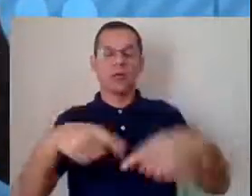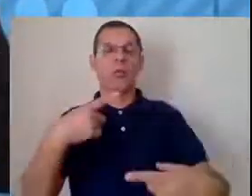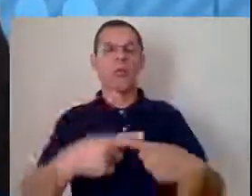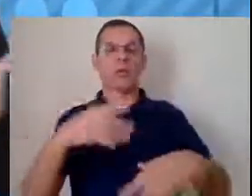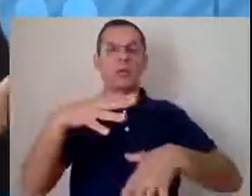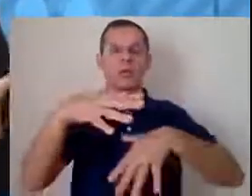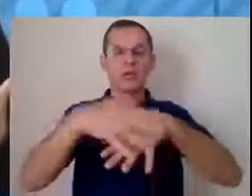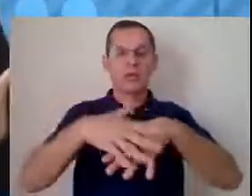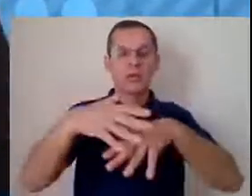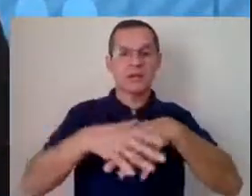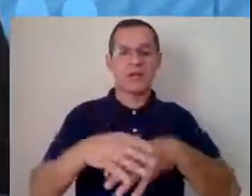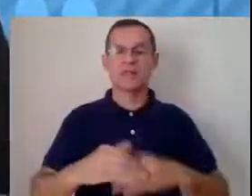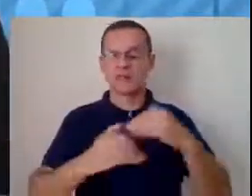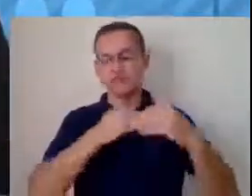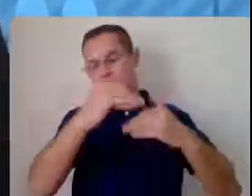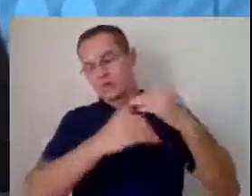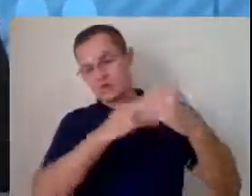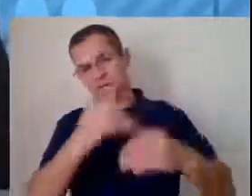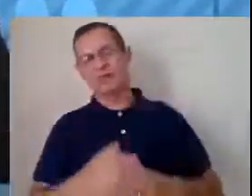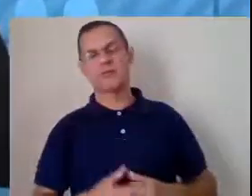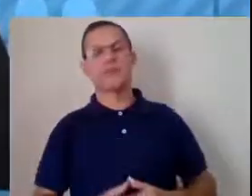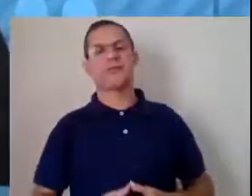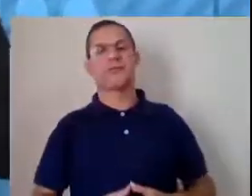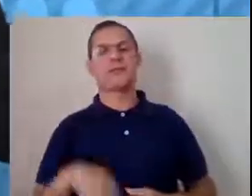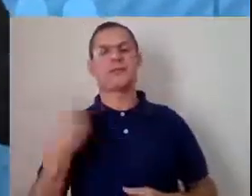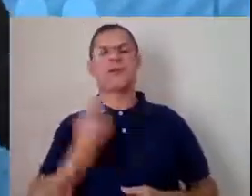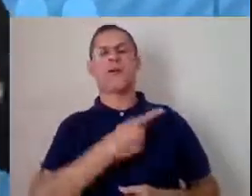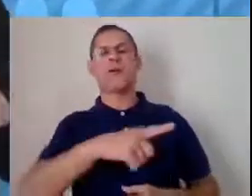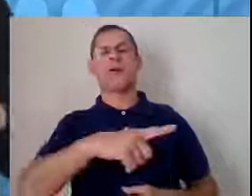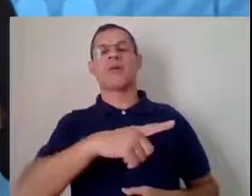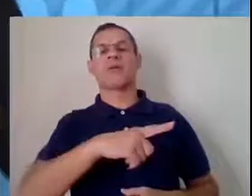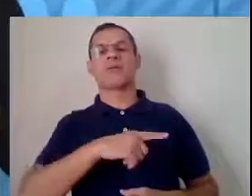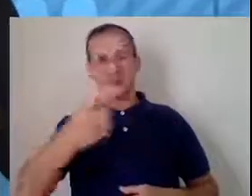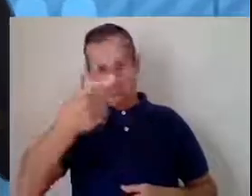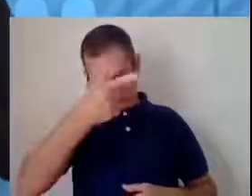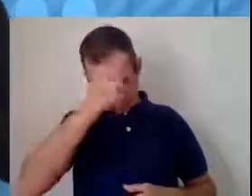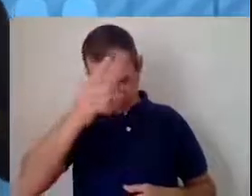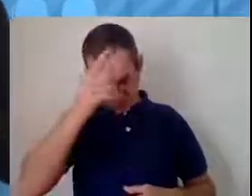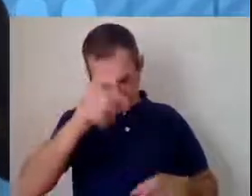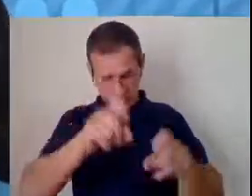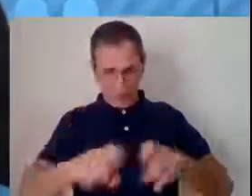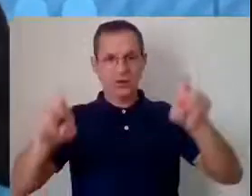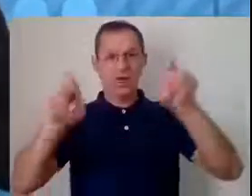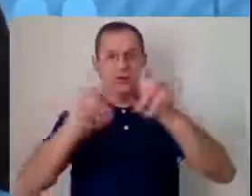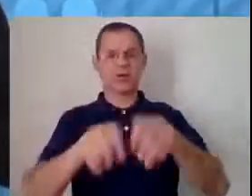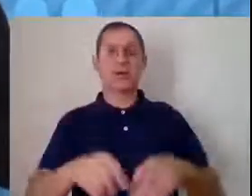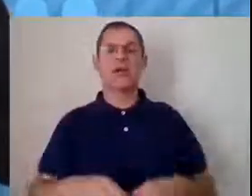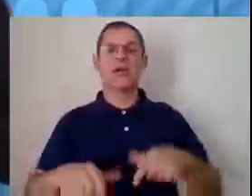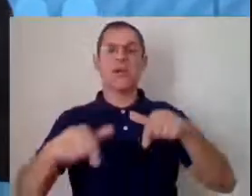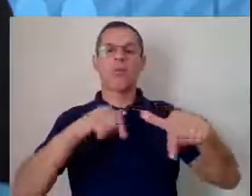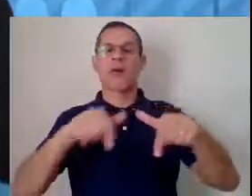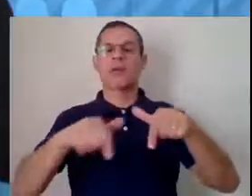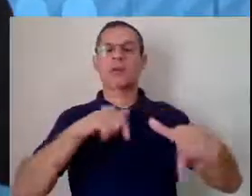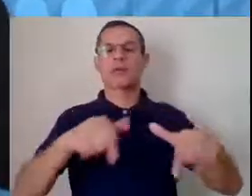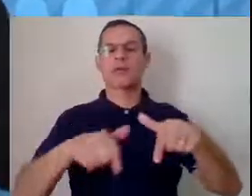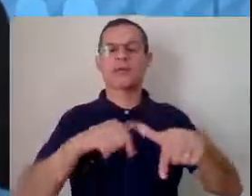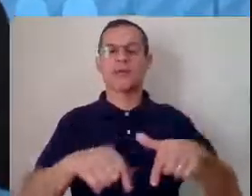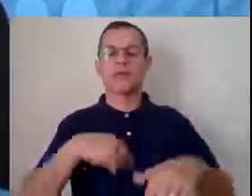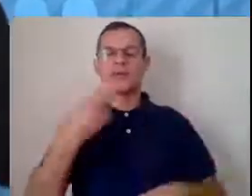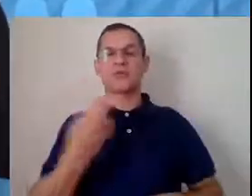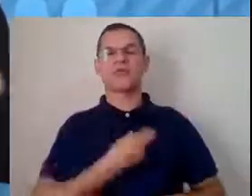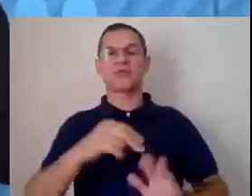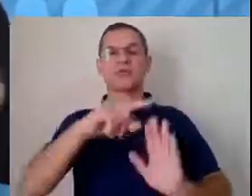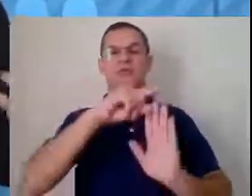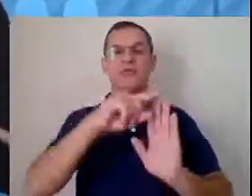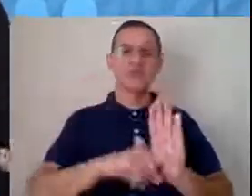a matemática foi evoluindo, aí nós tivemos a lógica computacional para poder trabalhar com os nossos